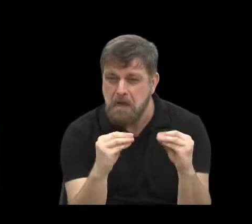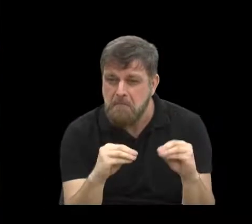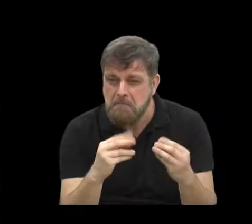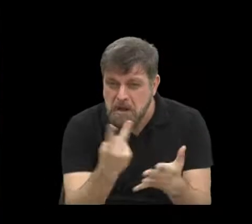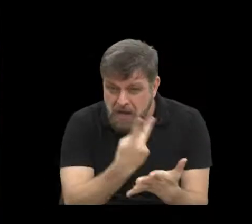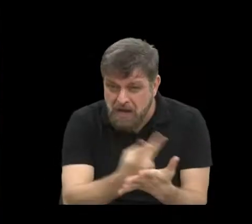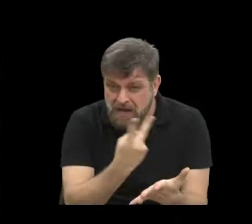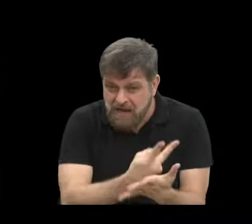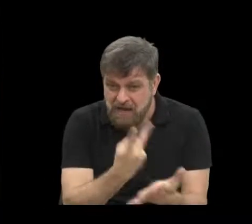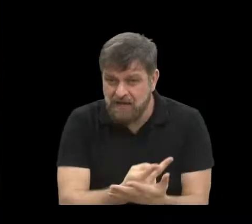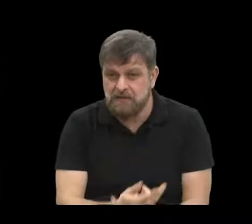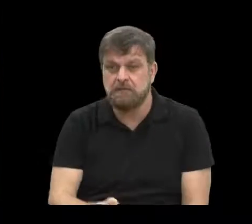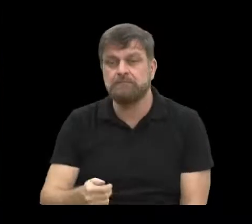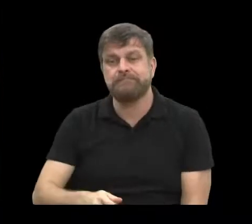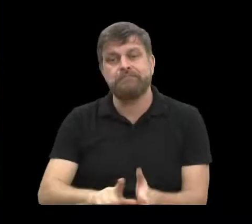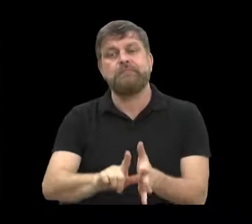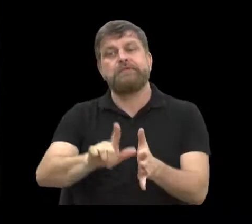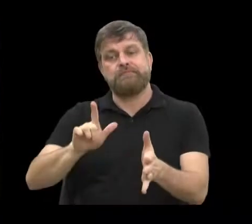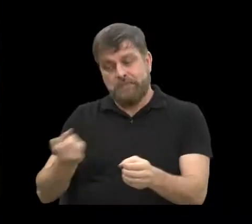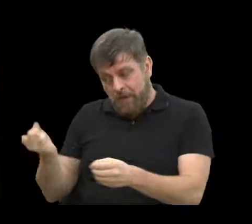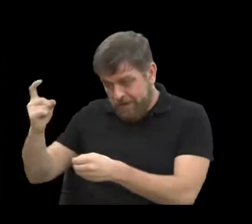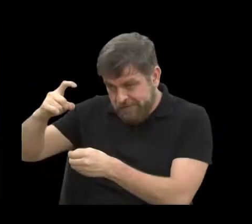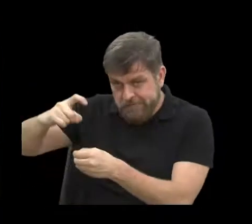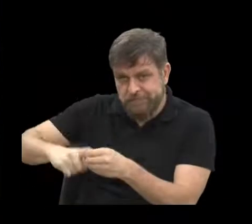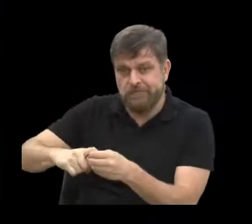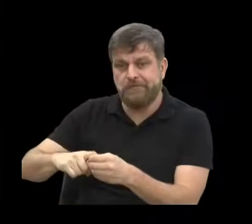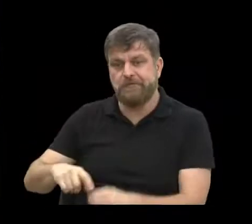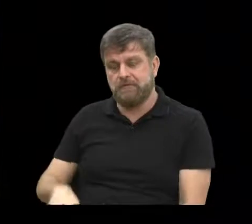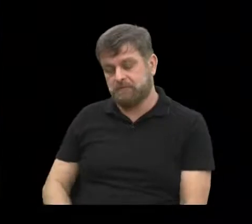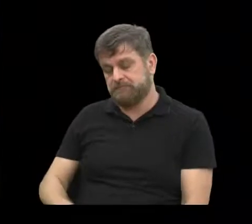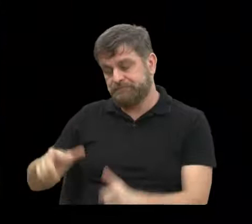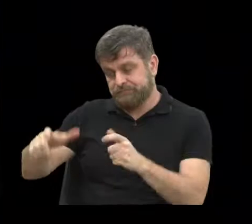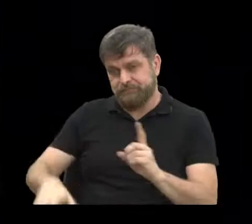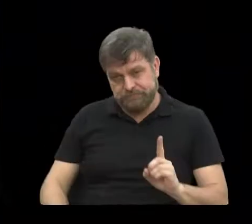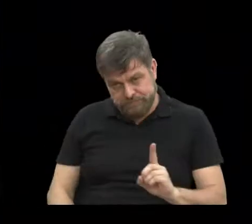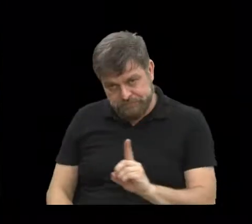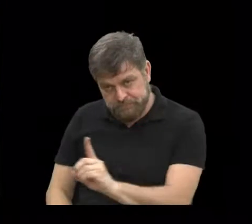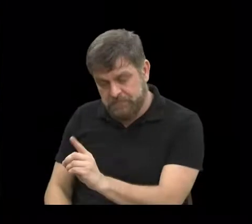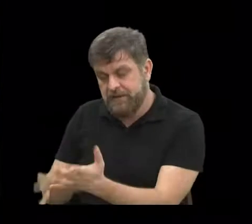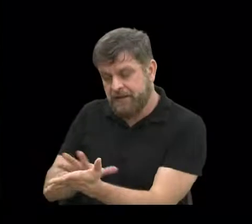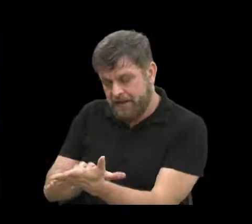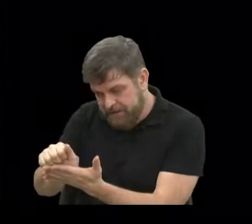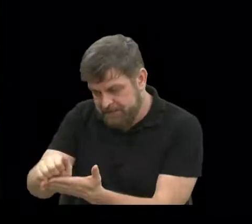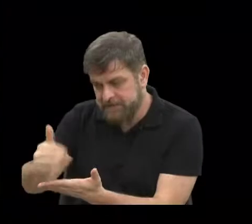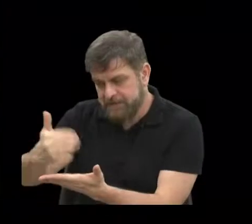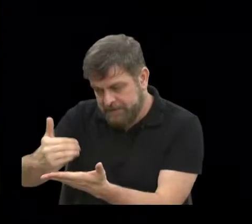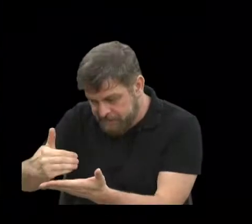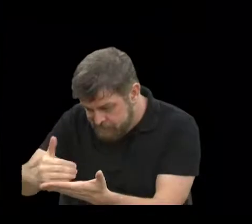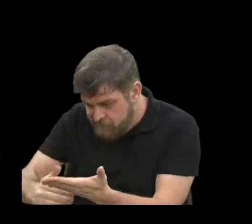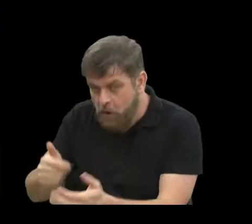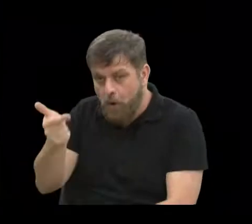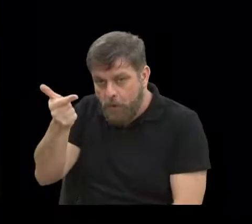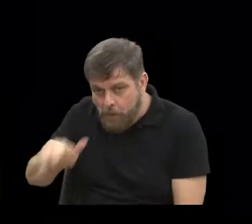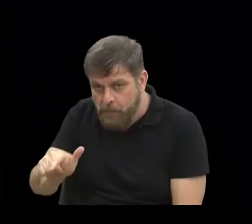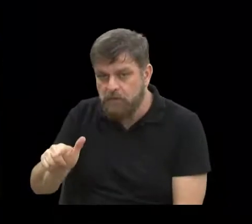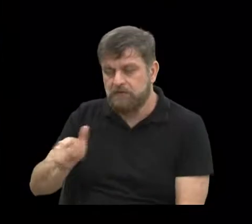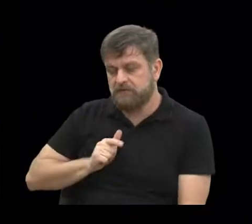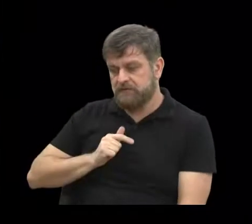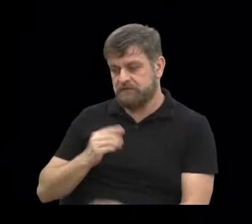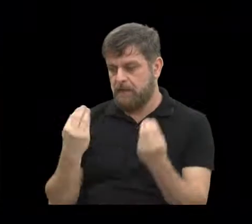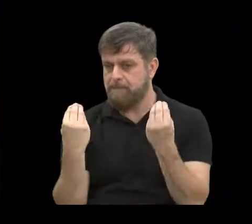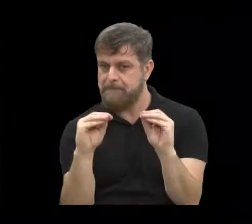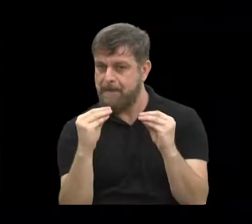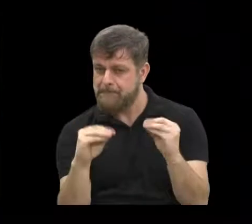desatualizado, vai ter que voltar para o órgão do cadastro único, para o CRAS, fazer o agendamento no CRAS para